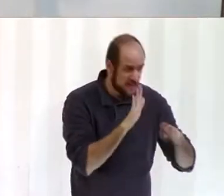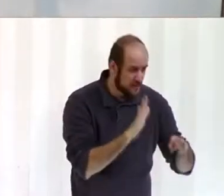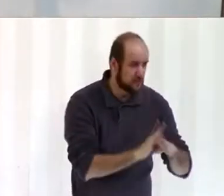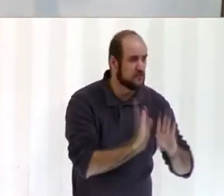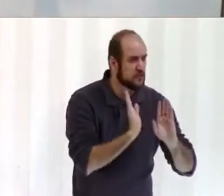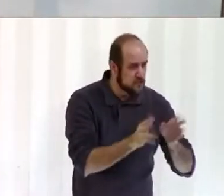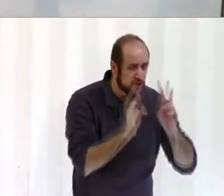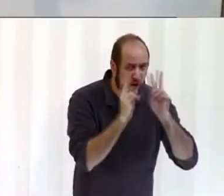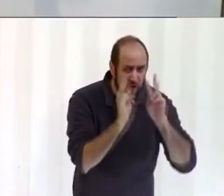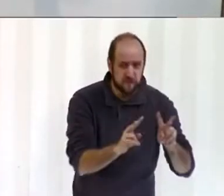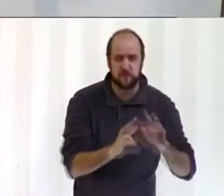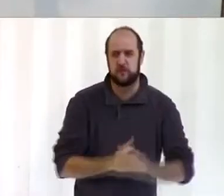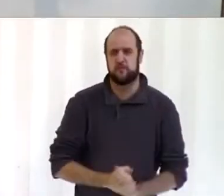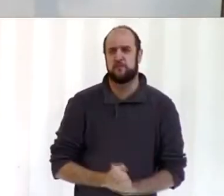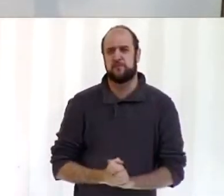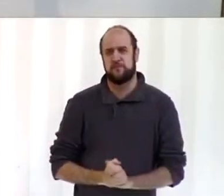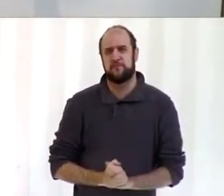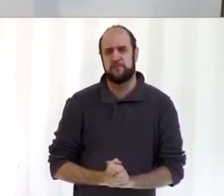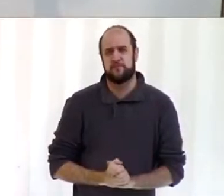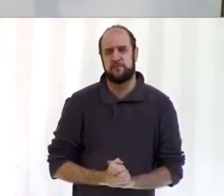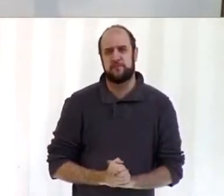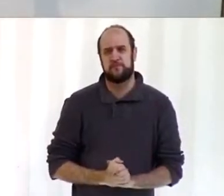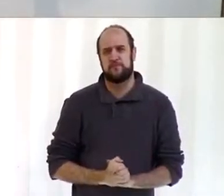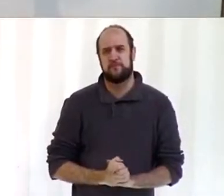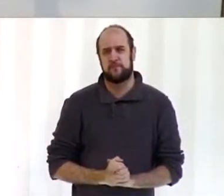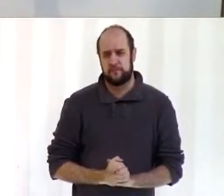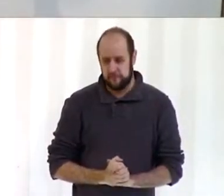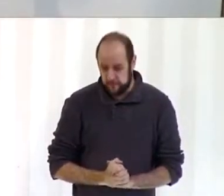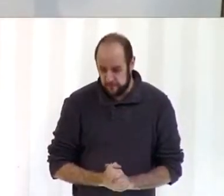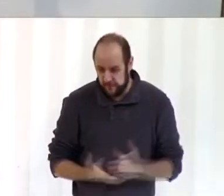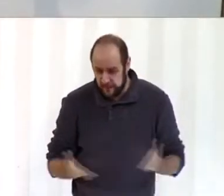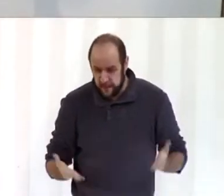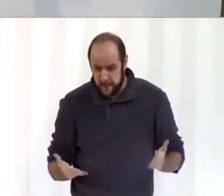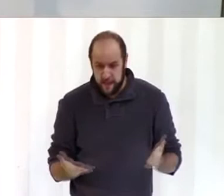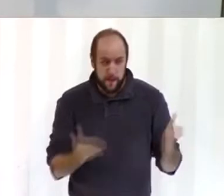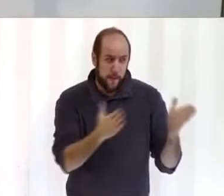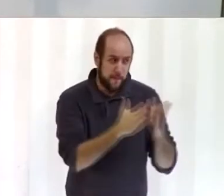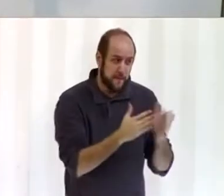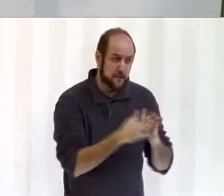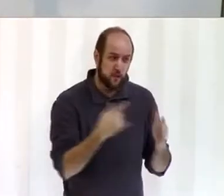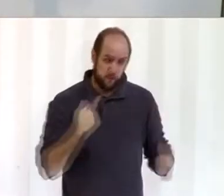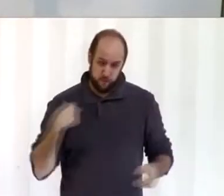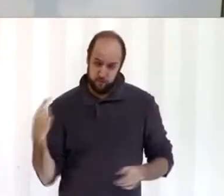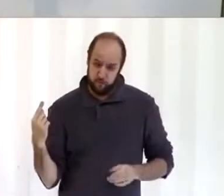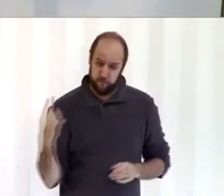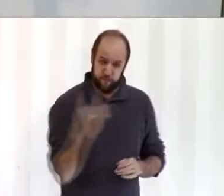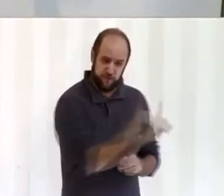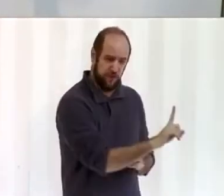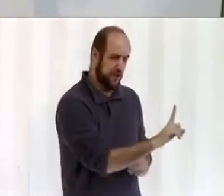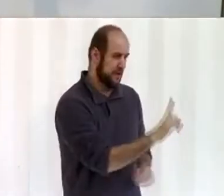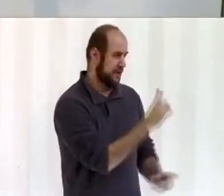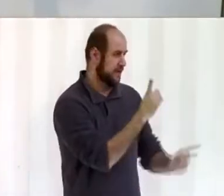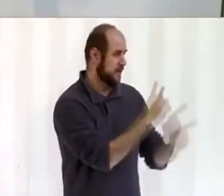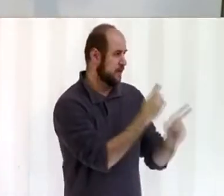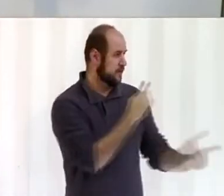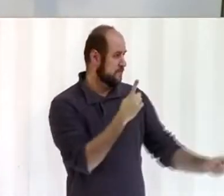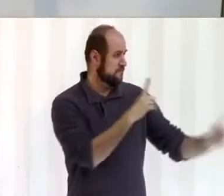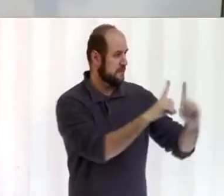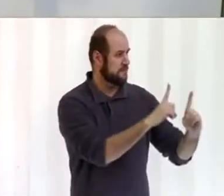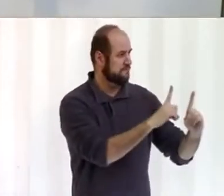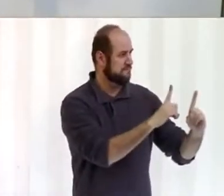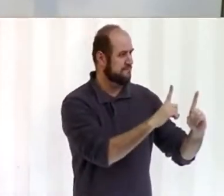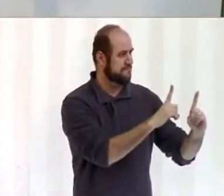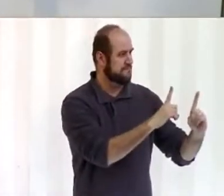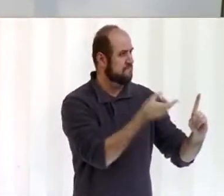auxílio a algumas outras pessoas. E ele diz: eu vou correr para o profeta Eliseu e